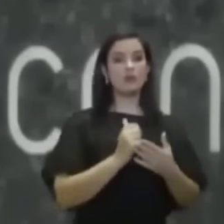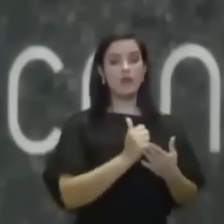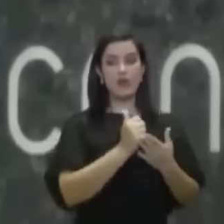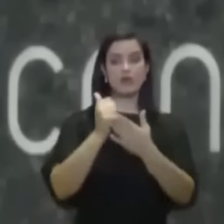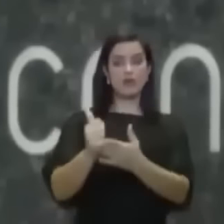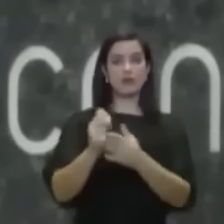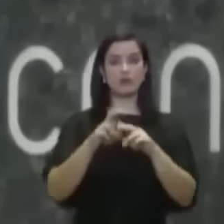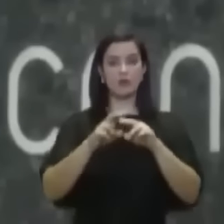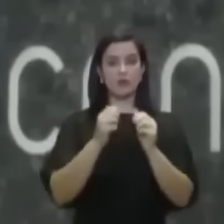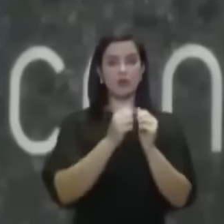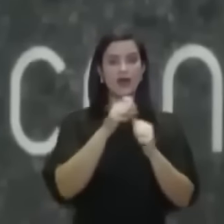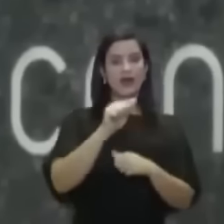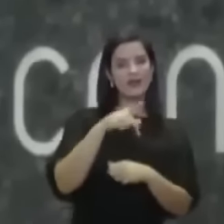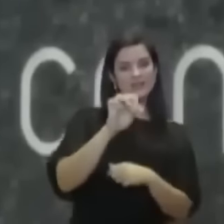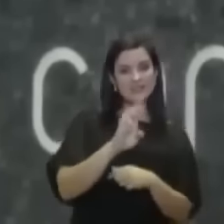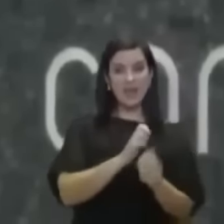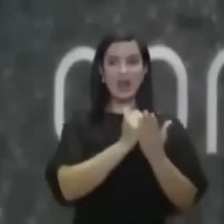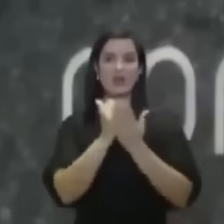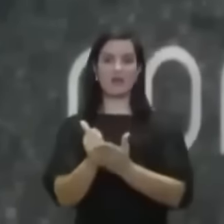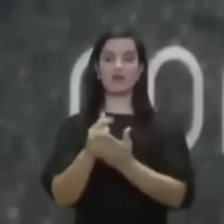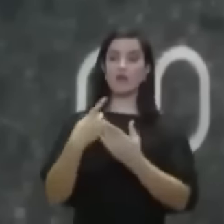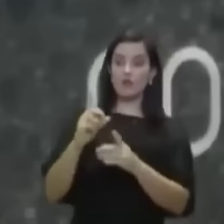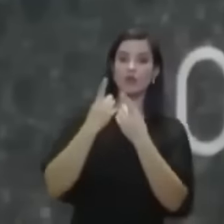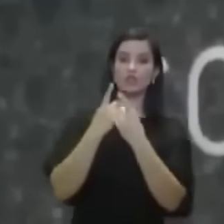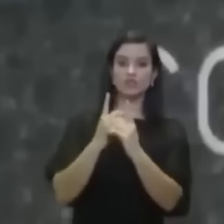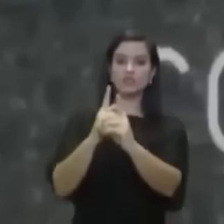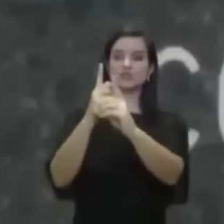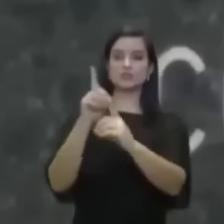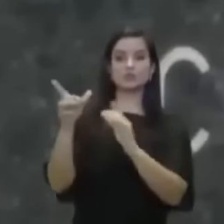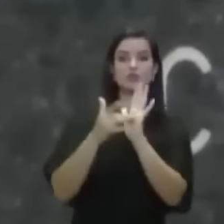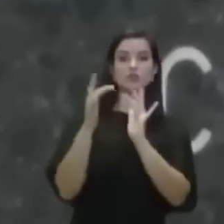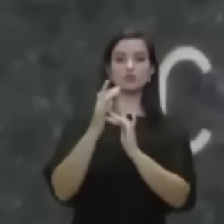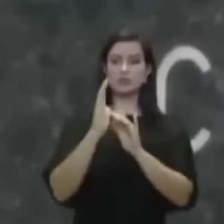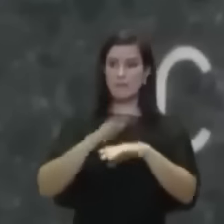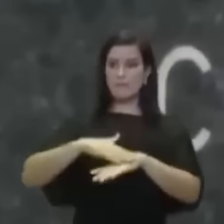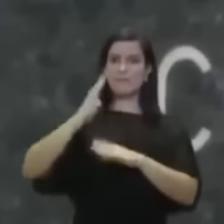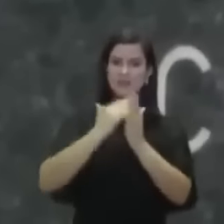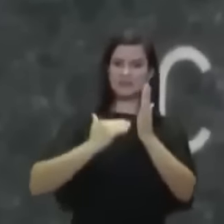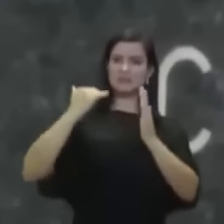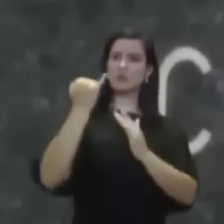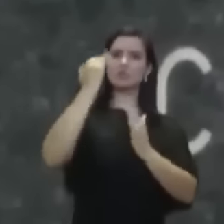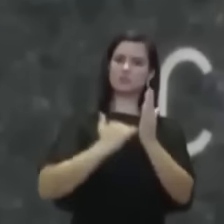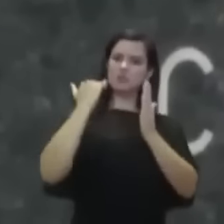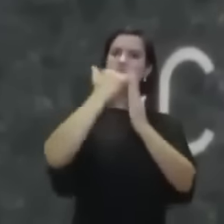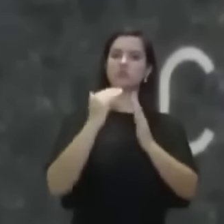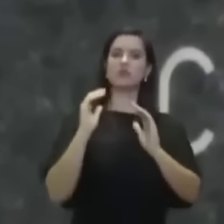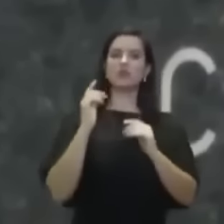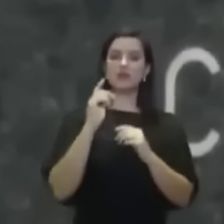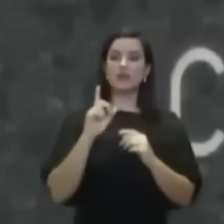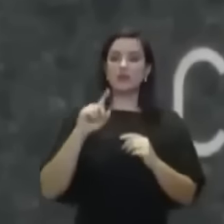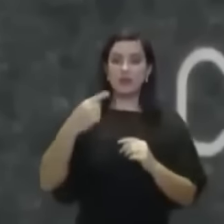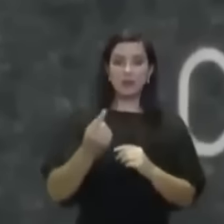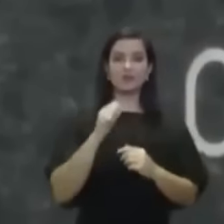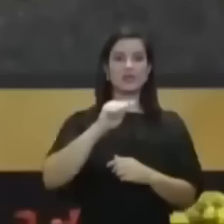tornou-se seguidor de Cristo, discípulo de Cristo, apóstolo de Cristo, e o maior deles, e o líder deles, tanto antes da sua queda, como depois da